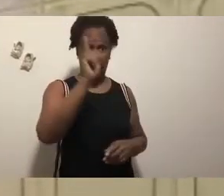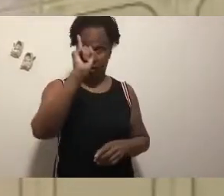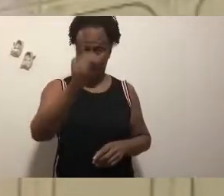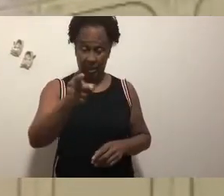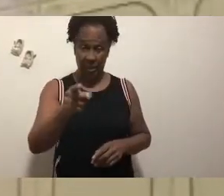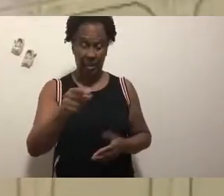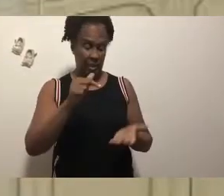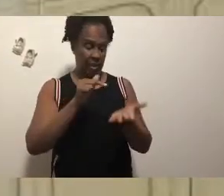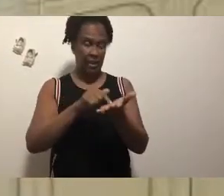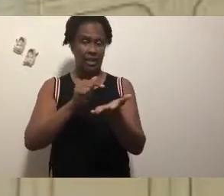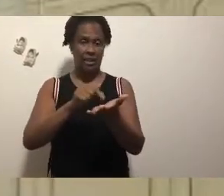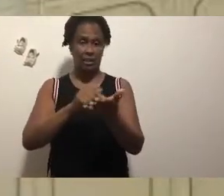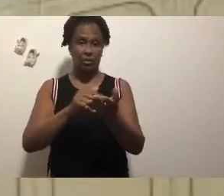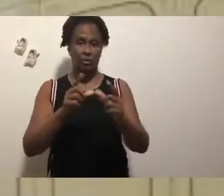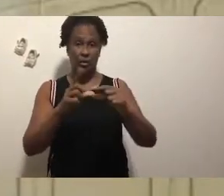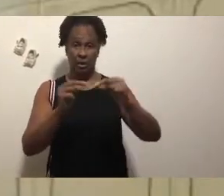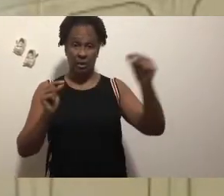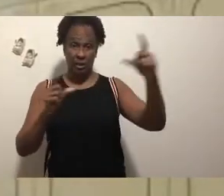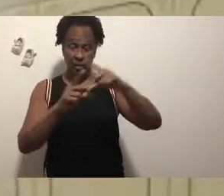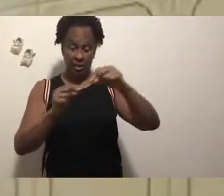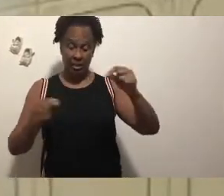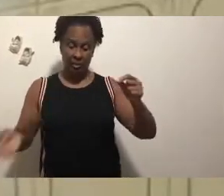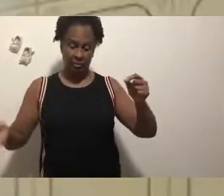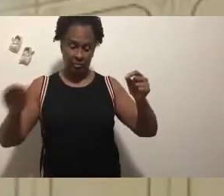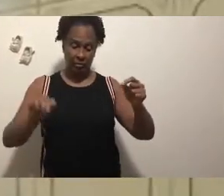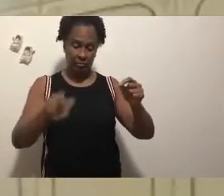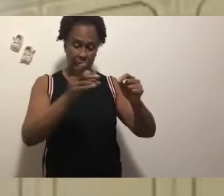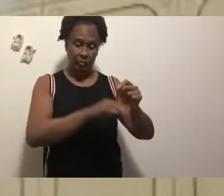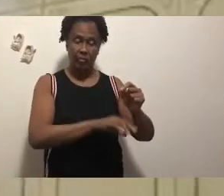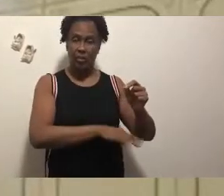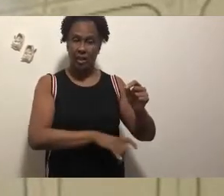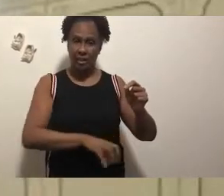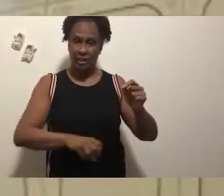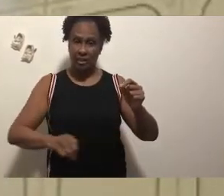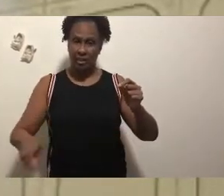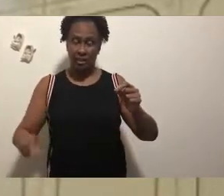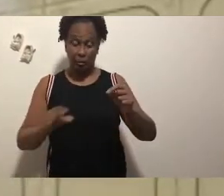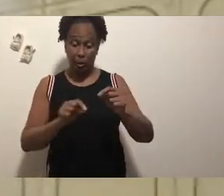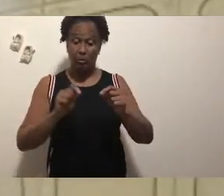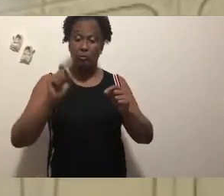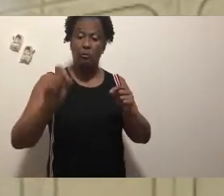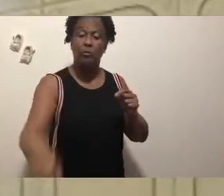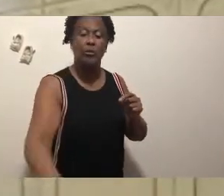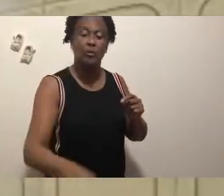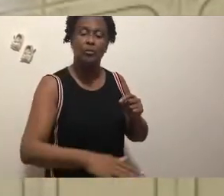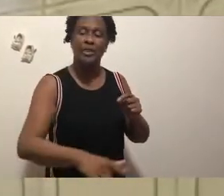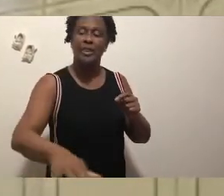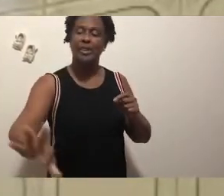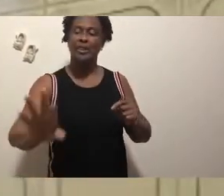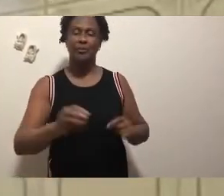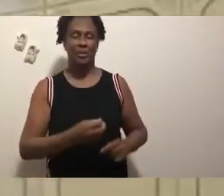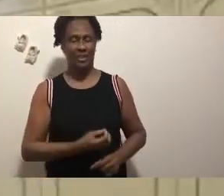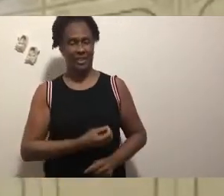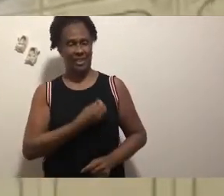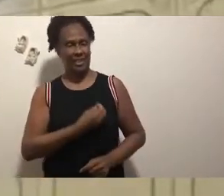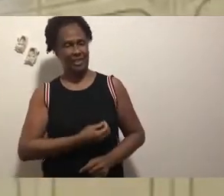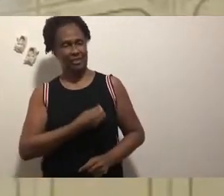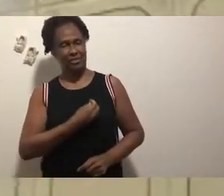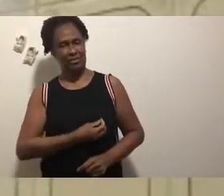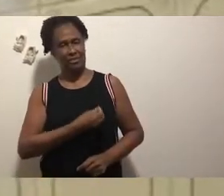a estrela do mar, que podes atirar no mar para que tenha oportunidade de